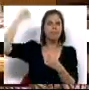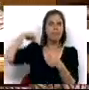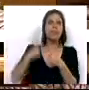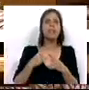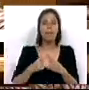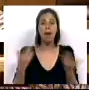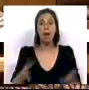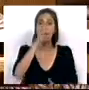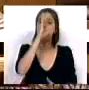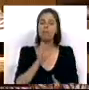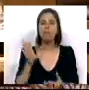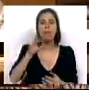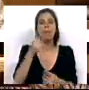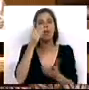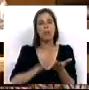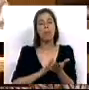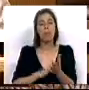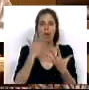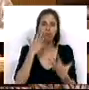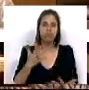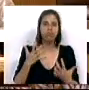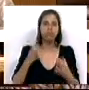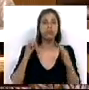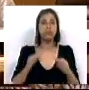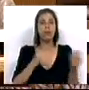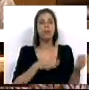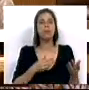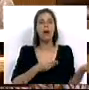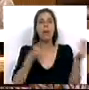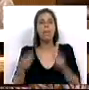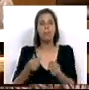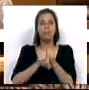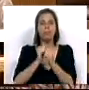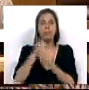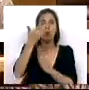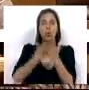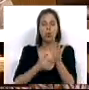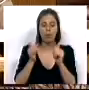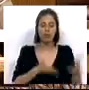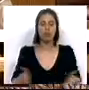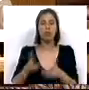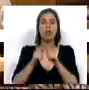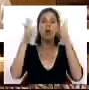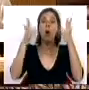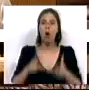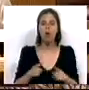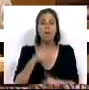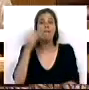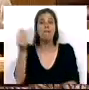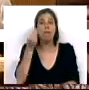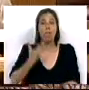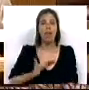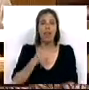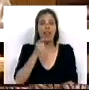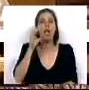passada, o Governo deu mais uma prova disso mesmo, com a apresentação do documento de estratégia orçamental, o famoso